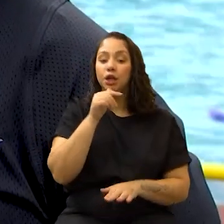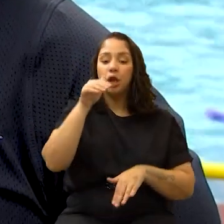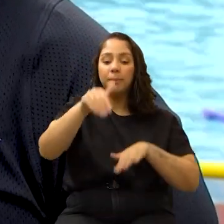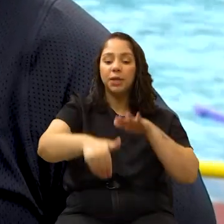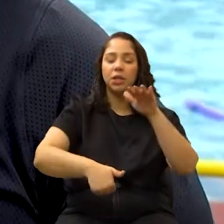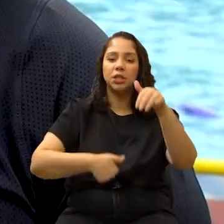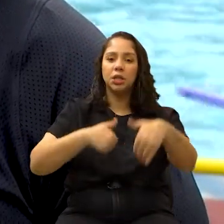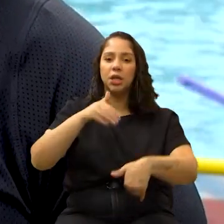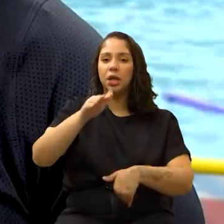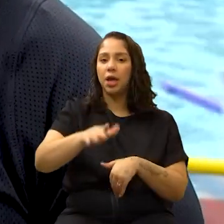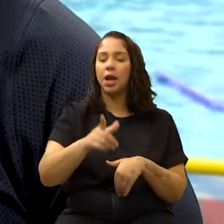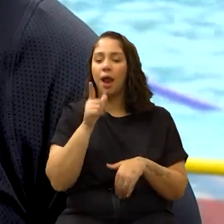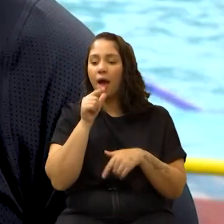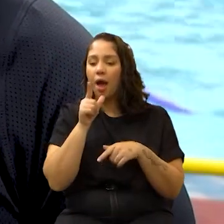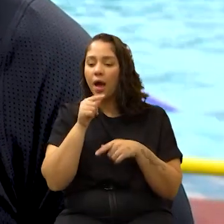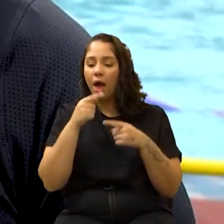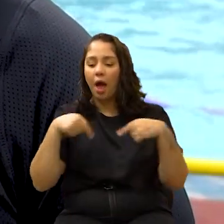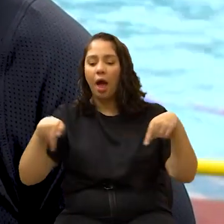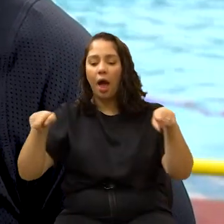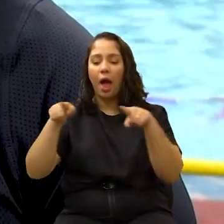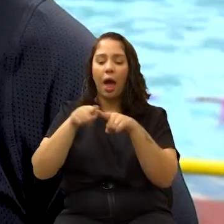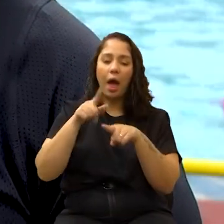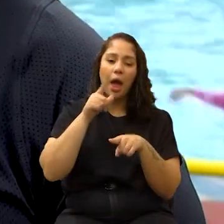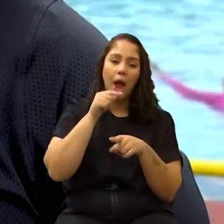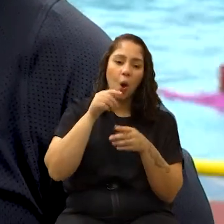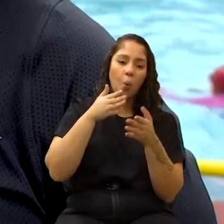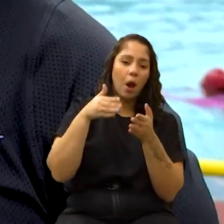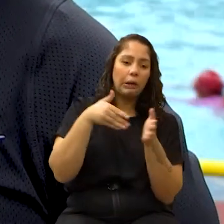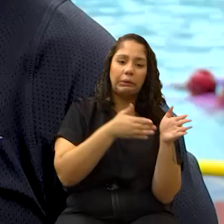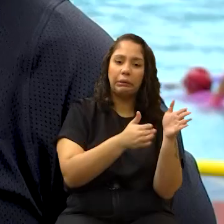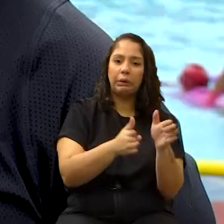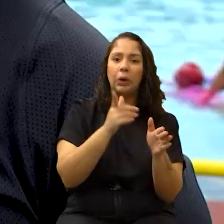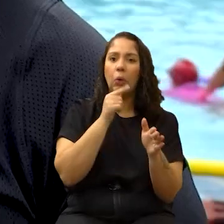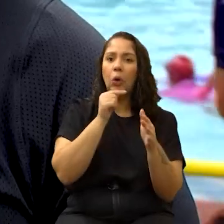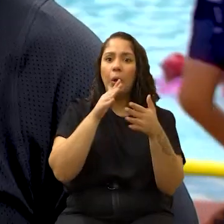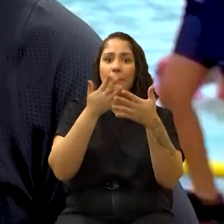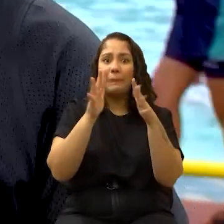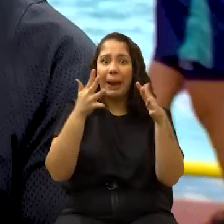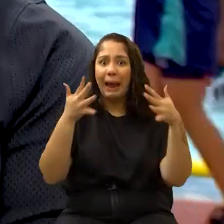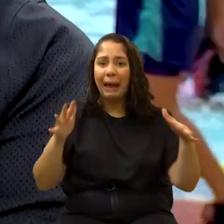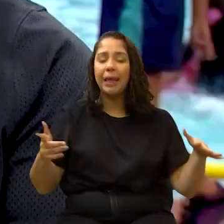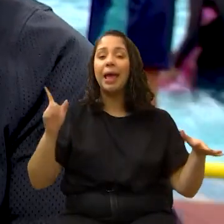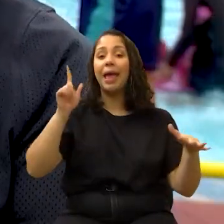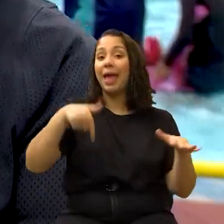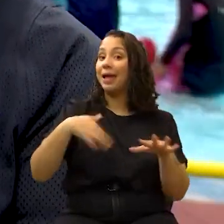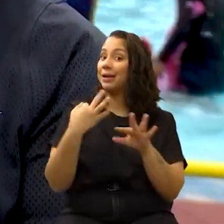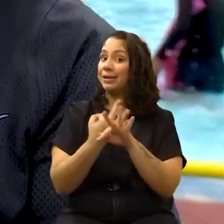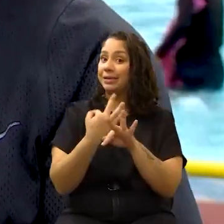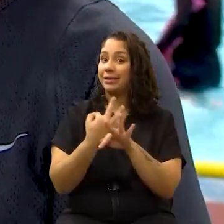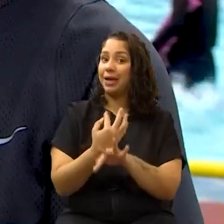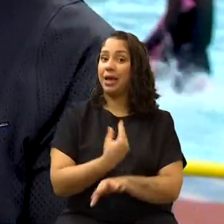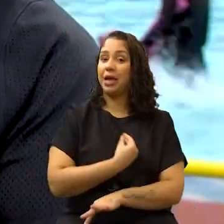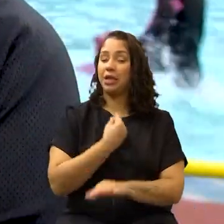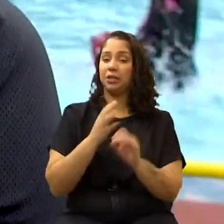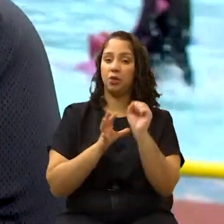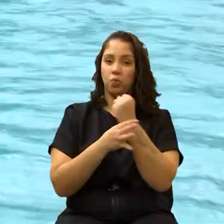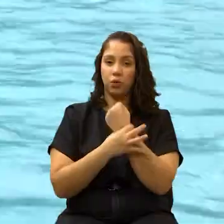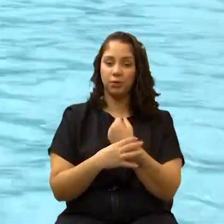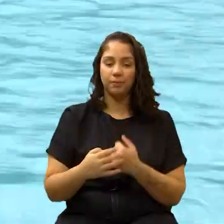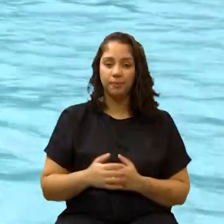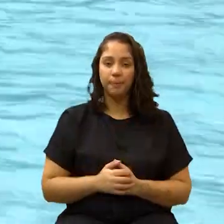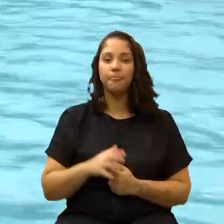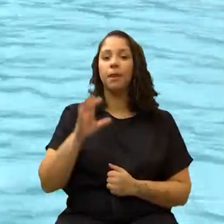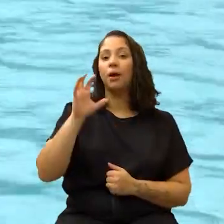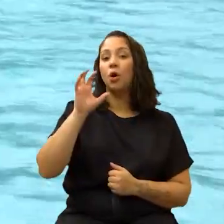de piscina, de clube, de lagos, de rios, praia. Então, acaba sendo algo de sobrevivência.